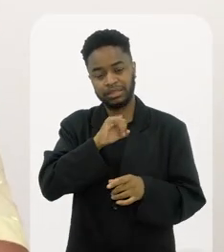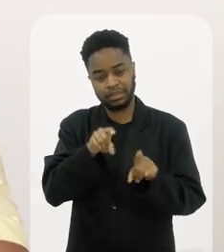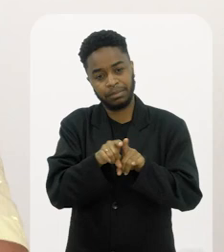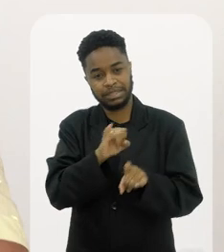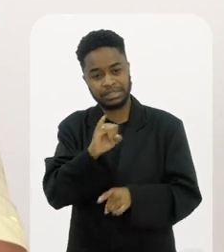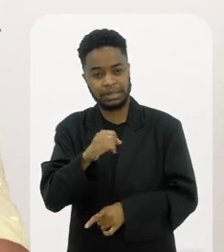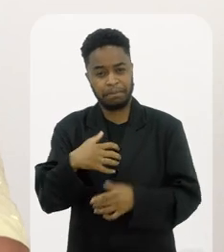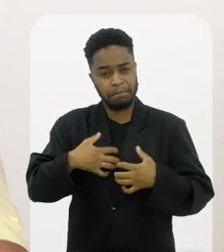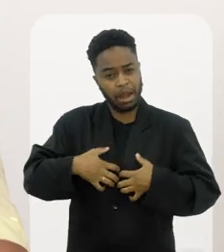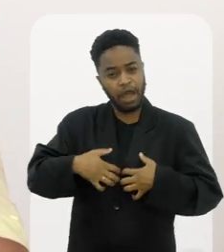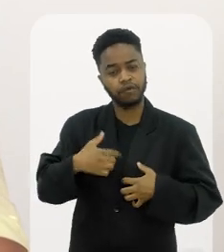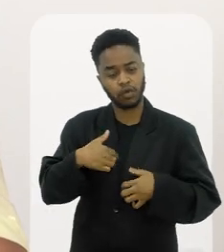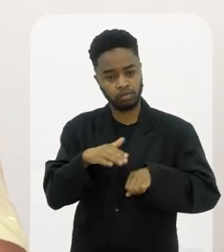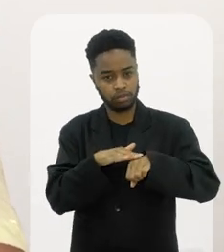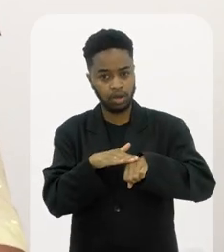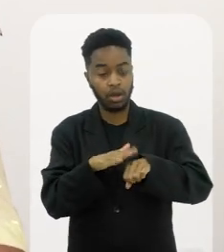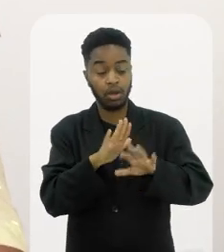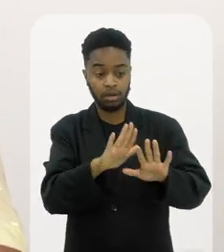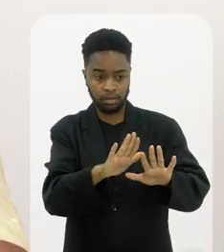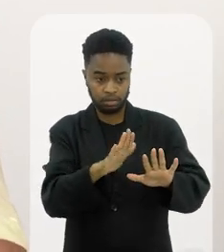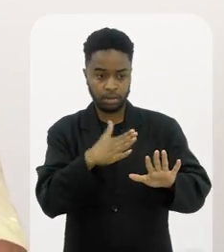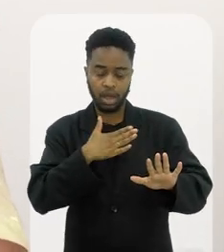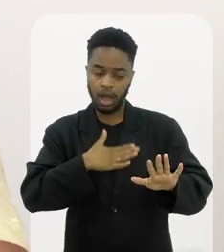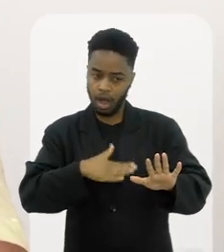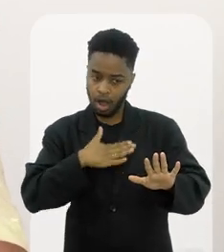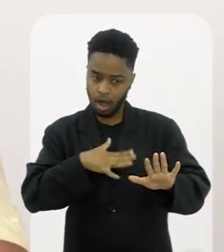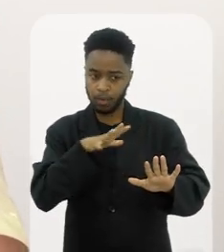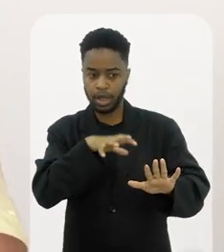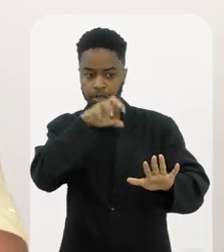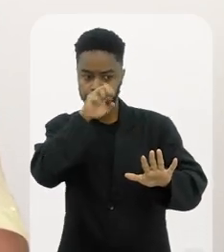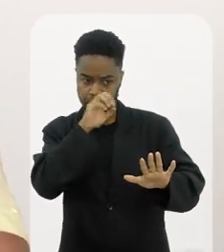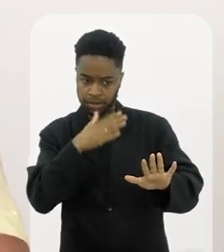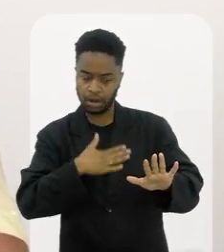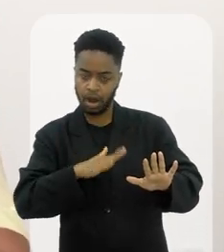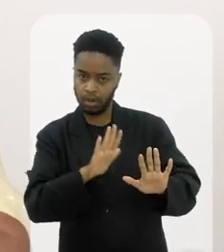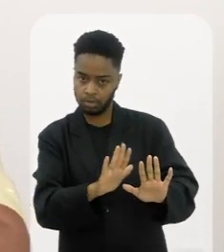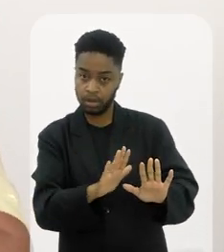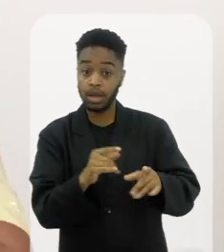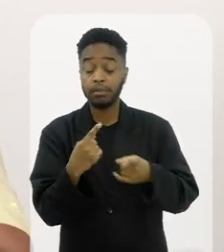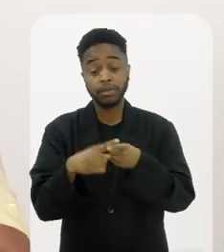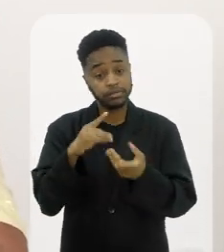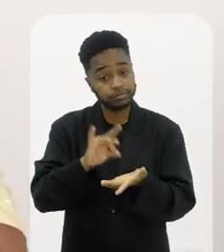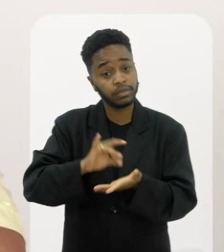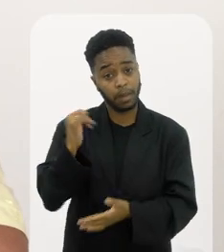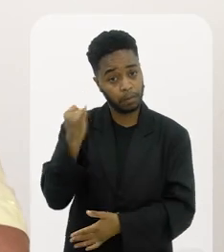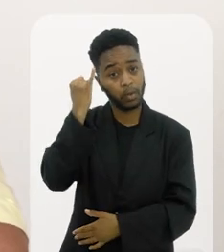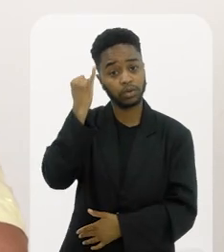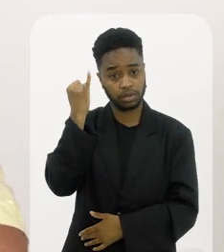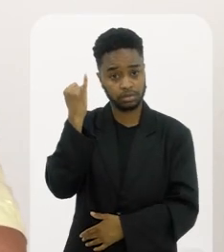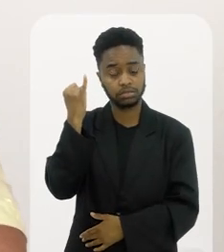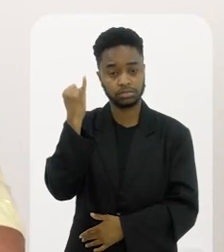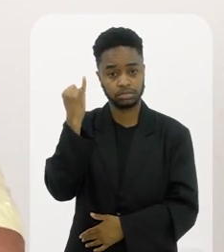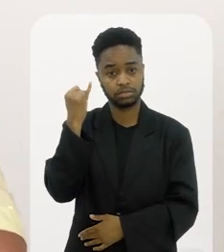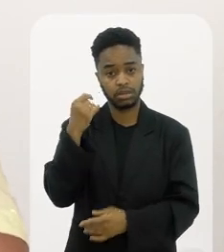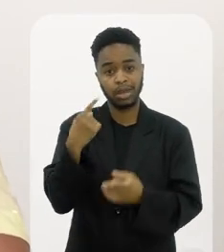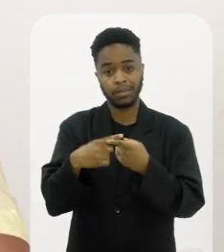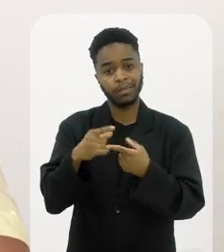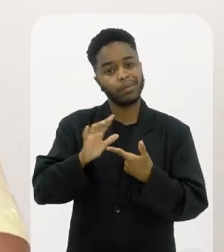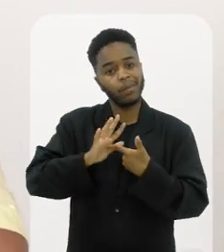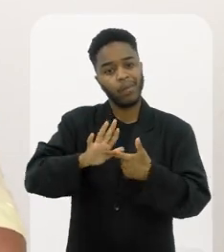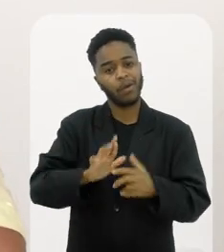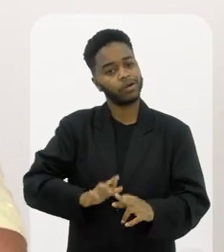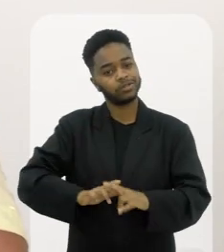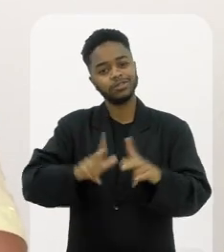também, quando ele está chateadinho, aí eu converso com ele, aí eu digo, vamos ficar mais calmo, respira, né? Porque é muito